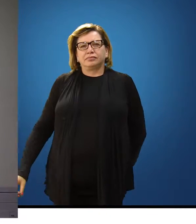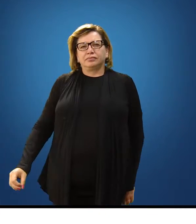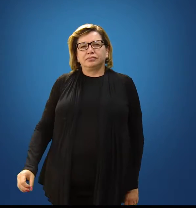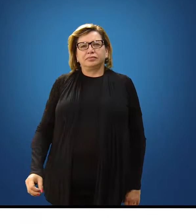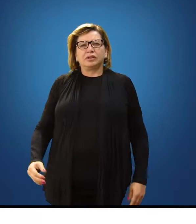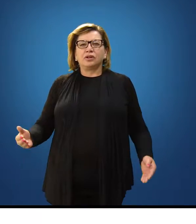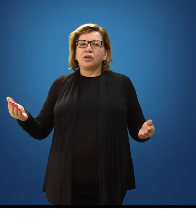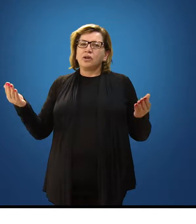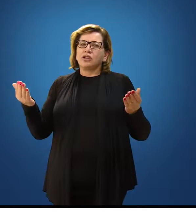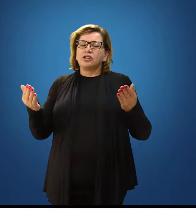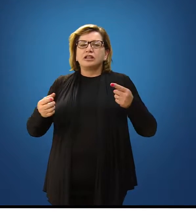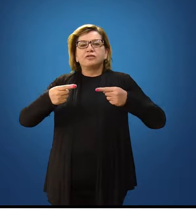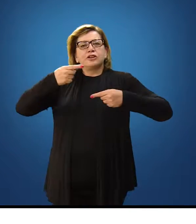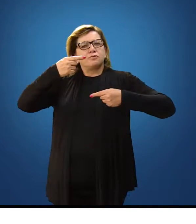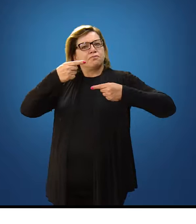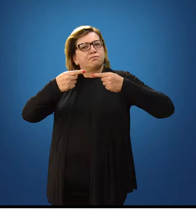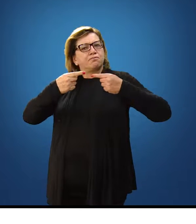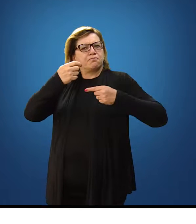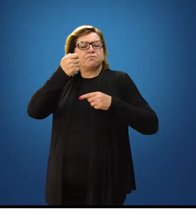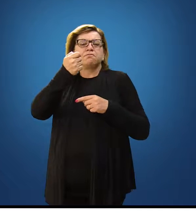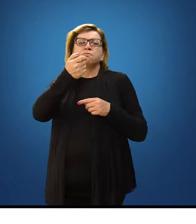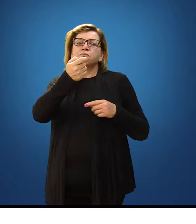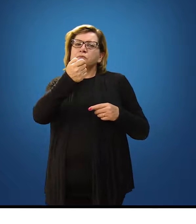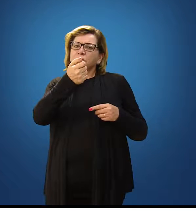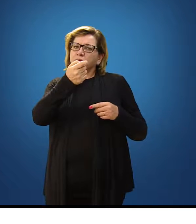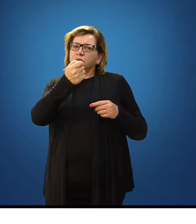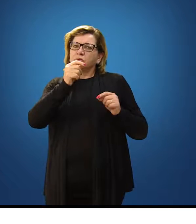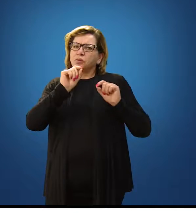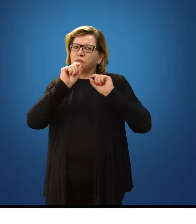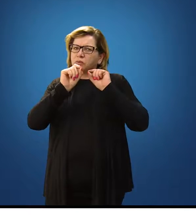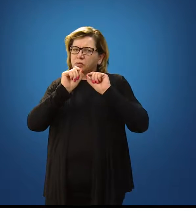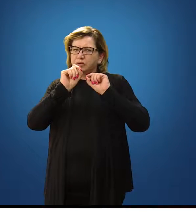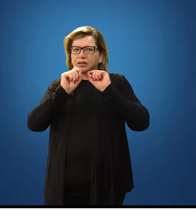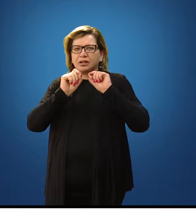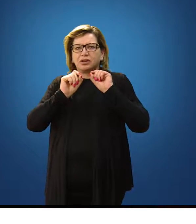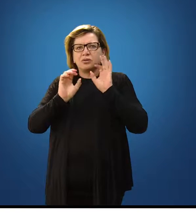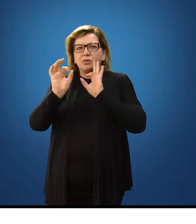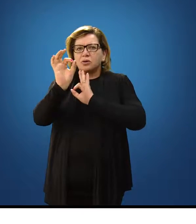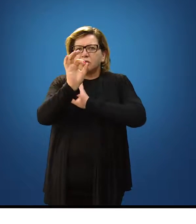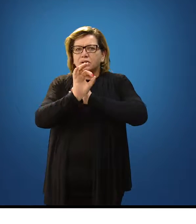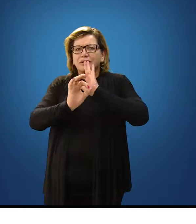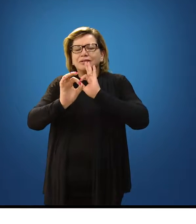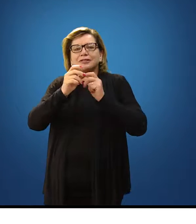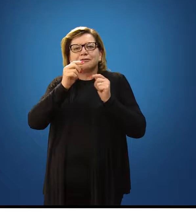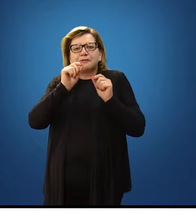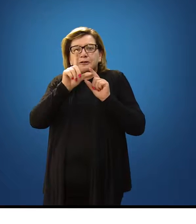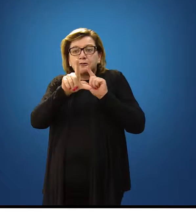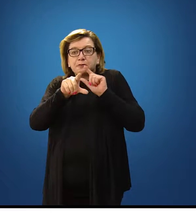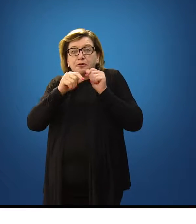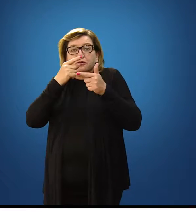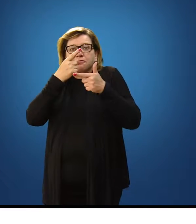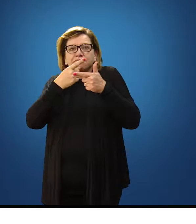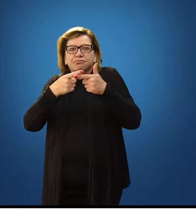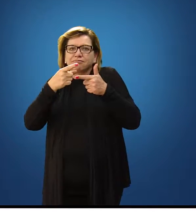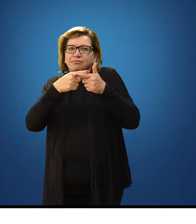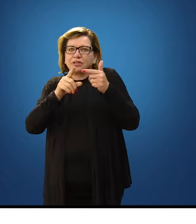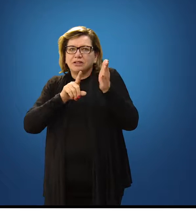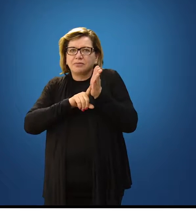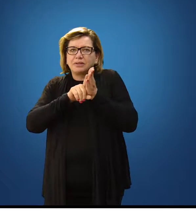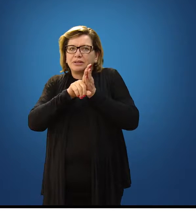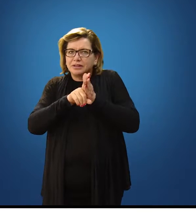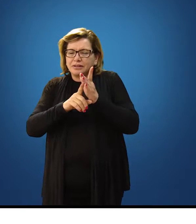Agora a gente vai discutir um pouco sobre elaboração do problema de pesquisa,